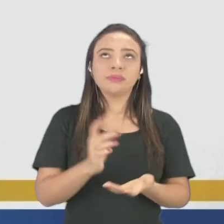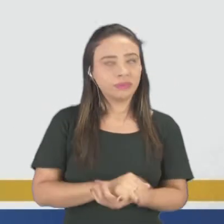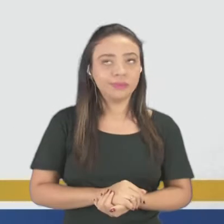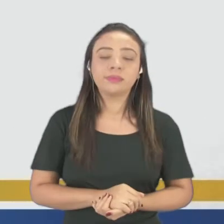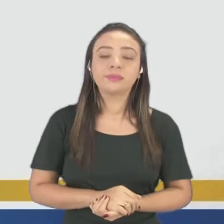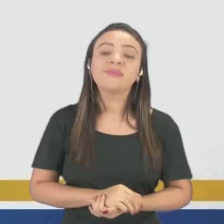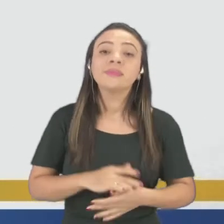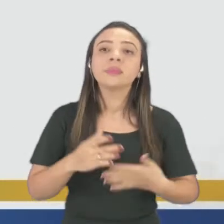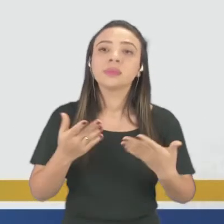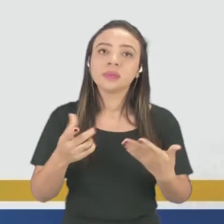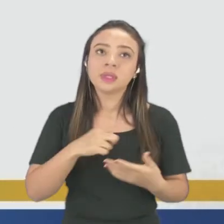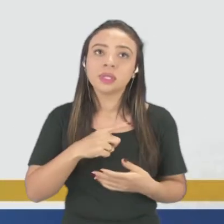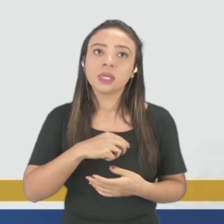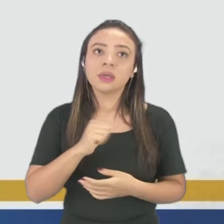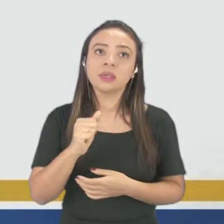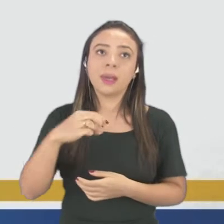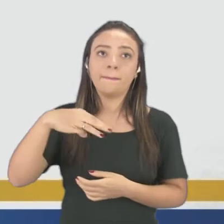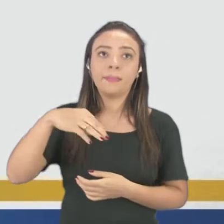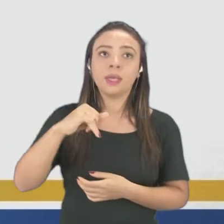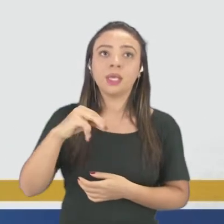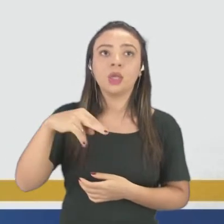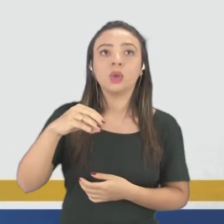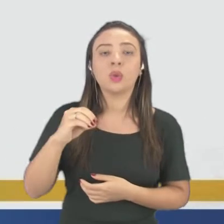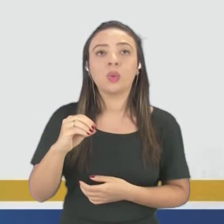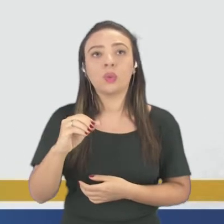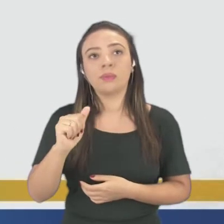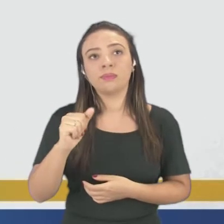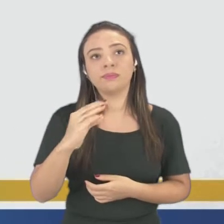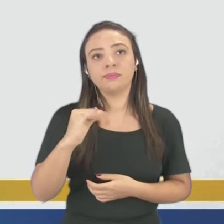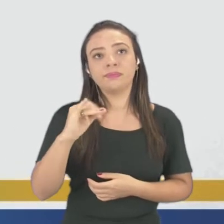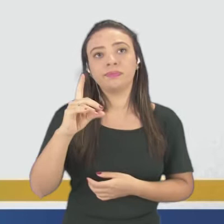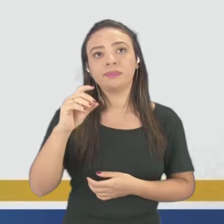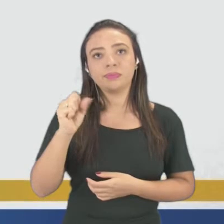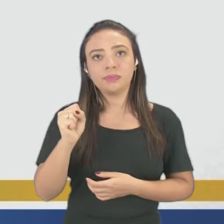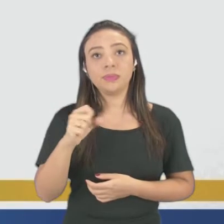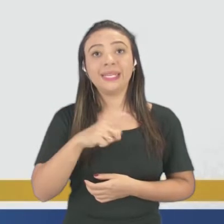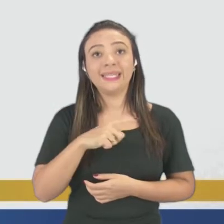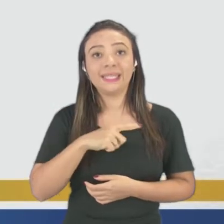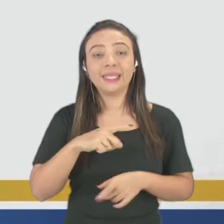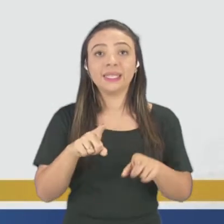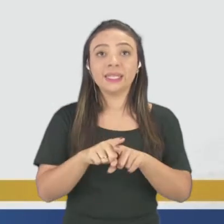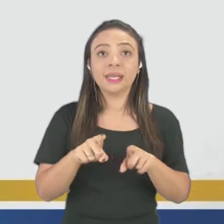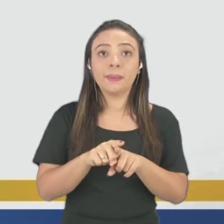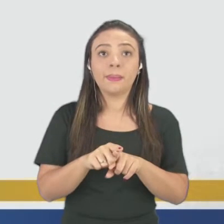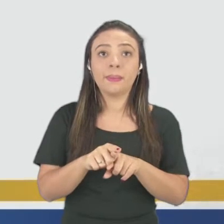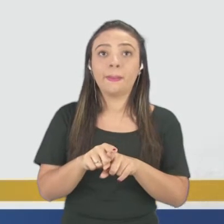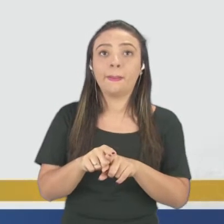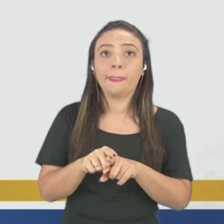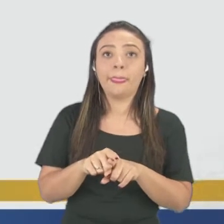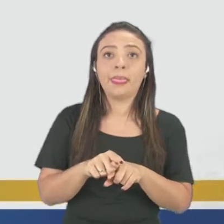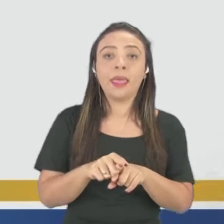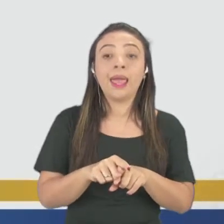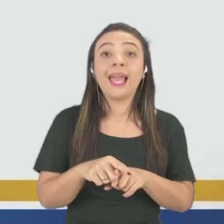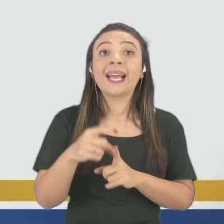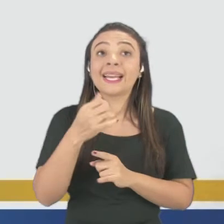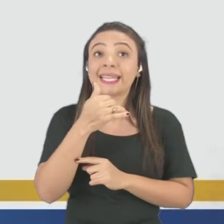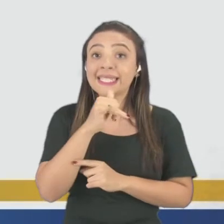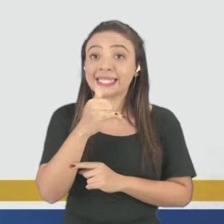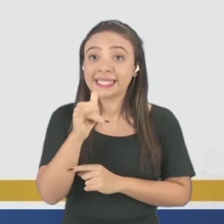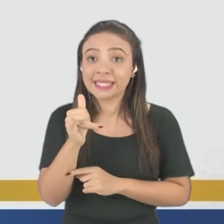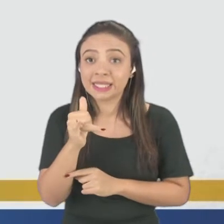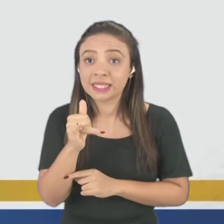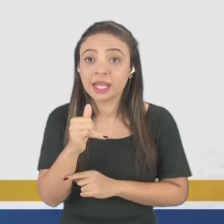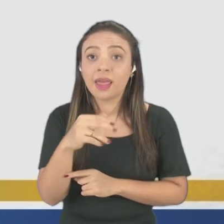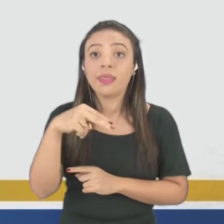possui os aminoácidos polares neutros Este grupo de aminoácido tá em cadeias laterais polares eletricamente